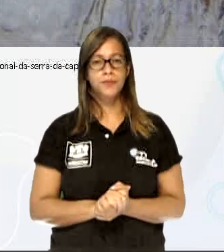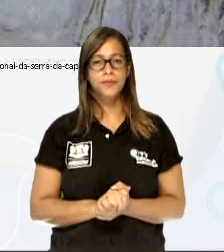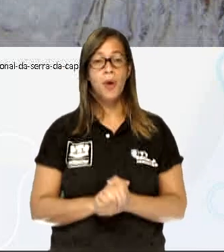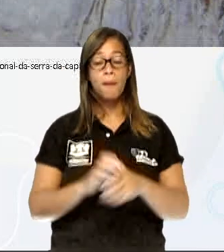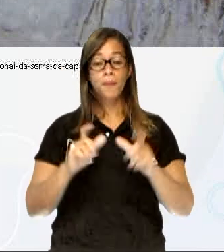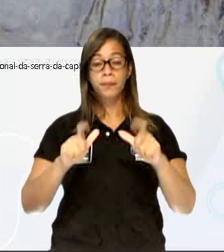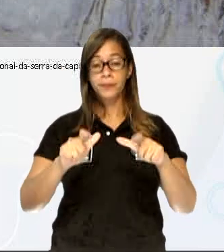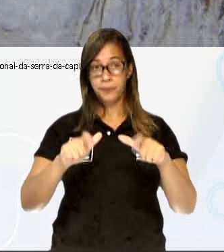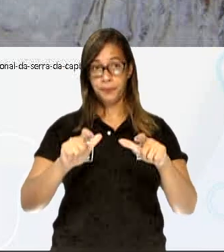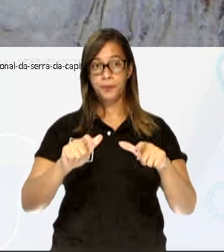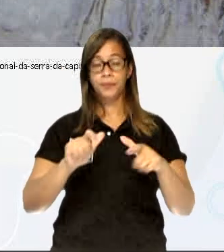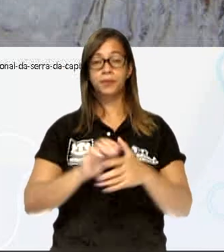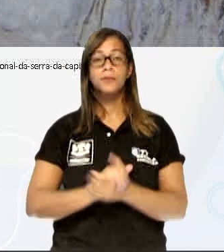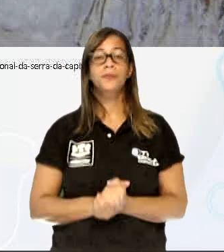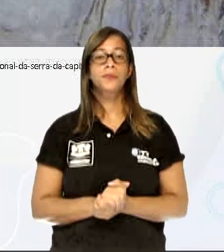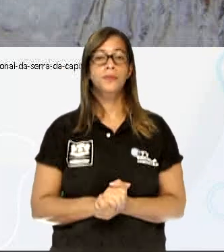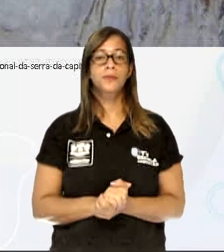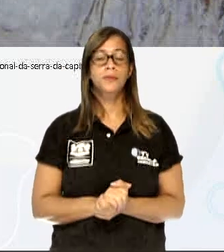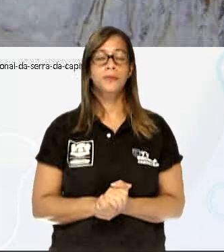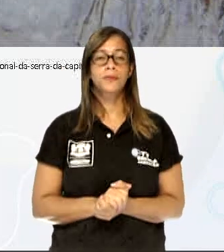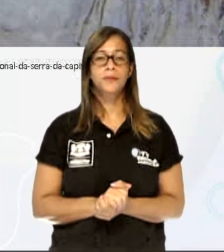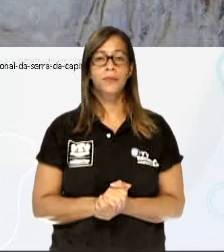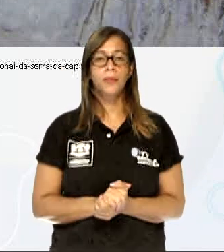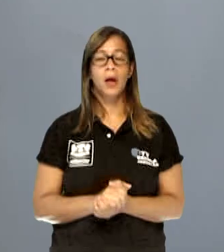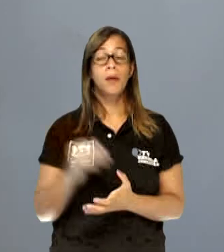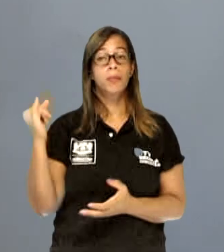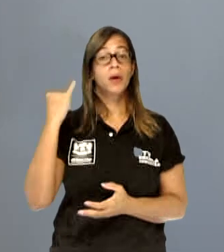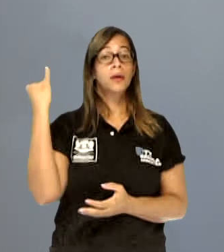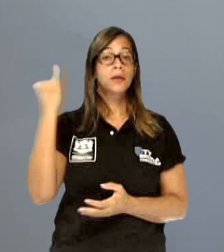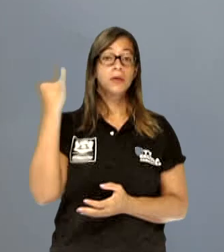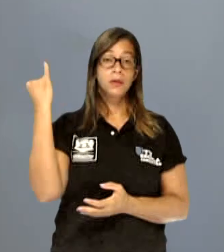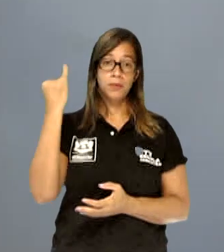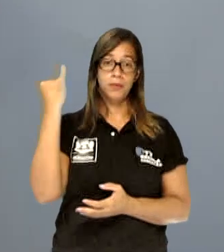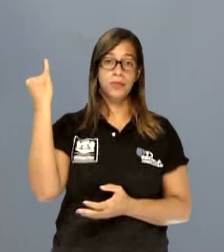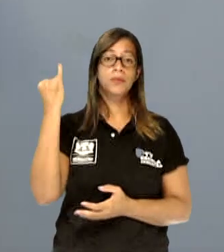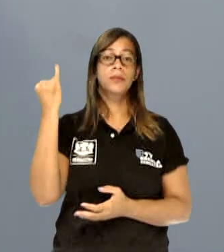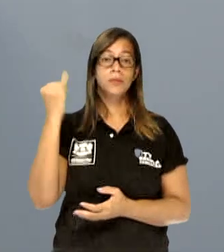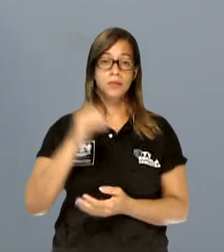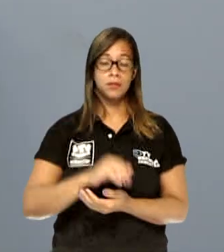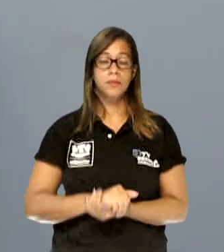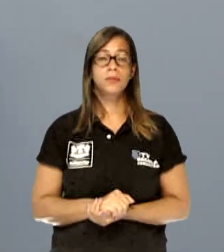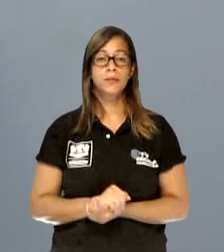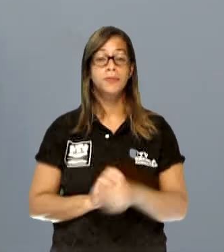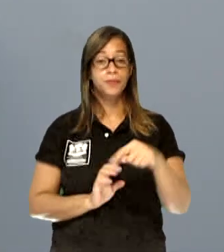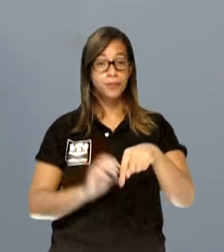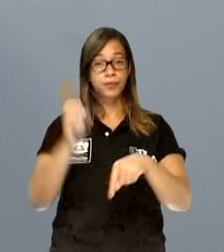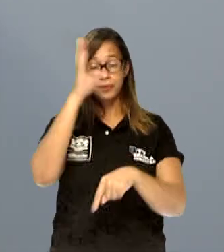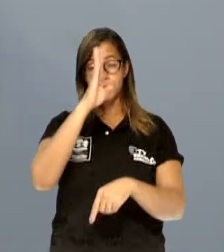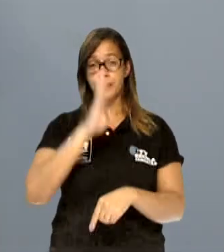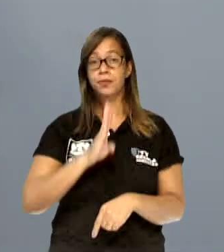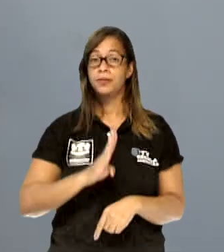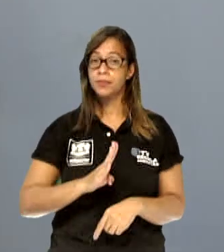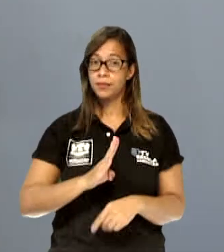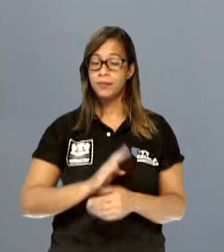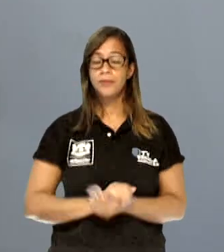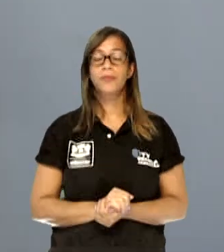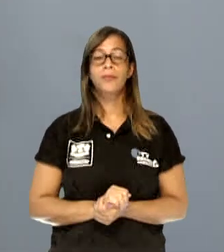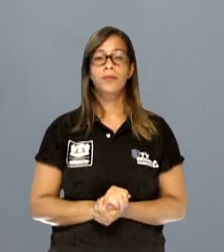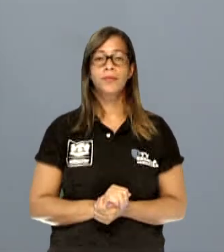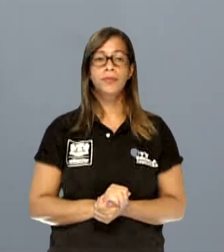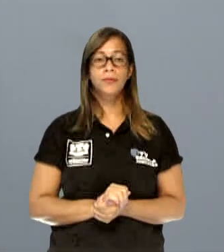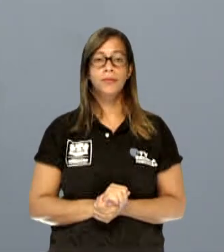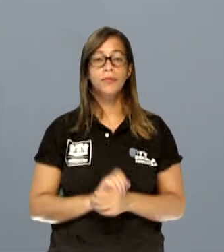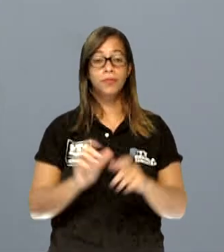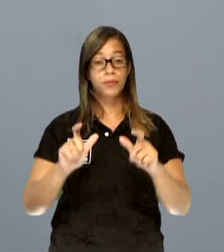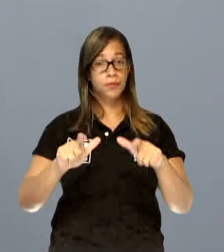Capivara. Vamos saber a importância desse parque aqui para o Brasil. Esse parque está localizado